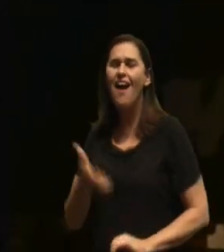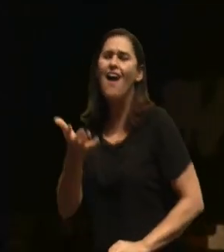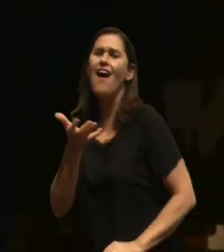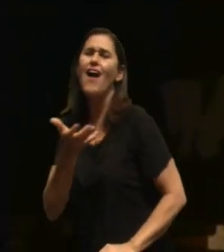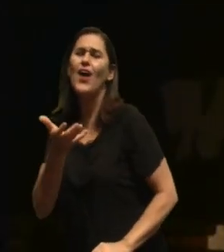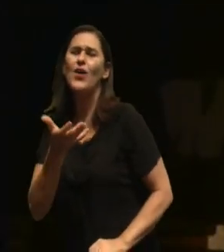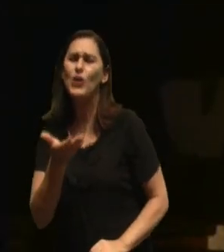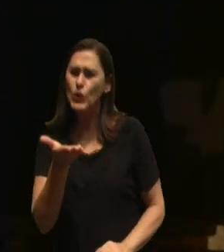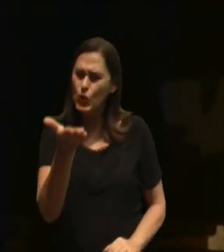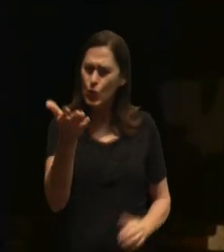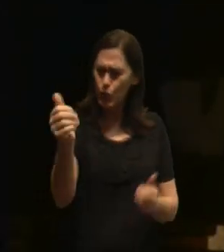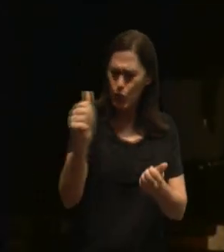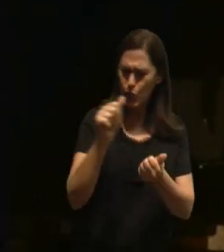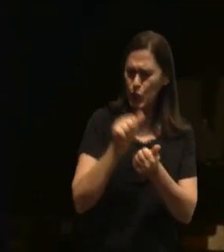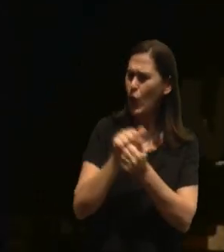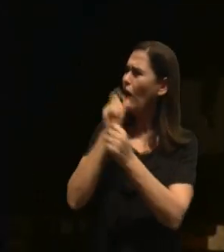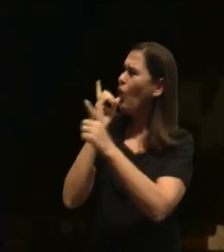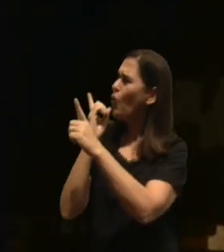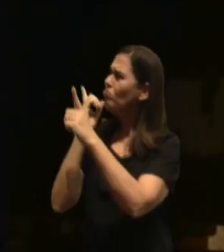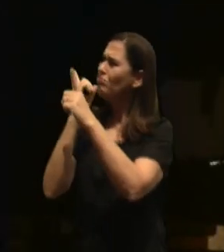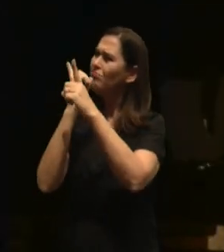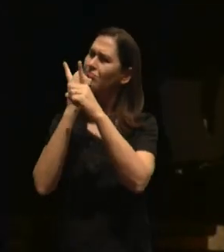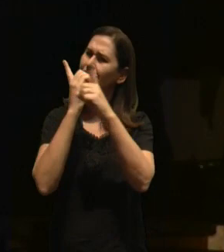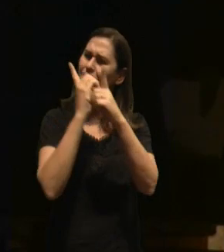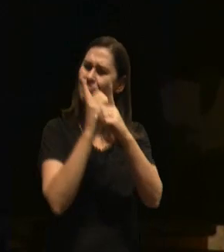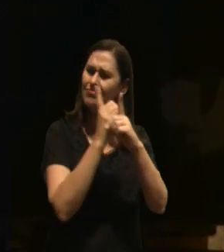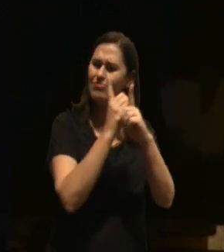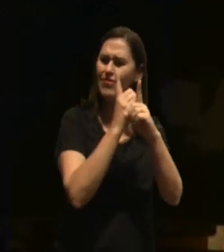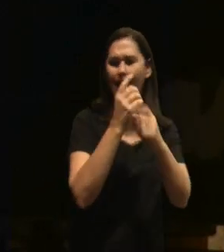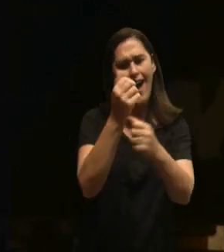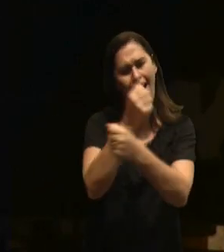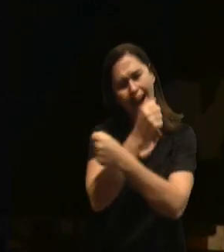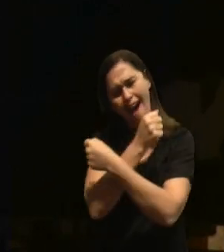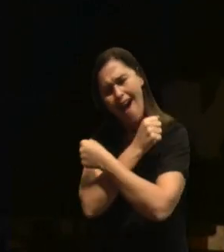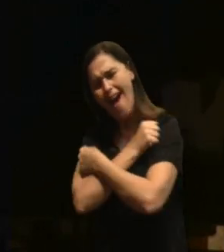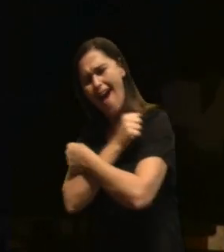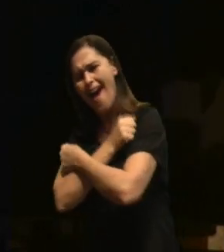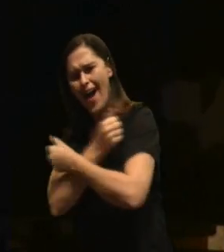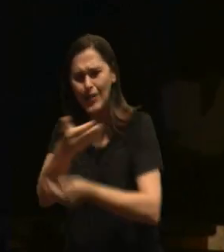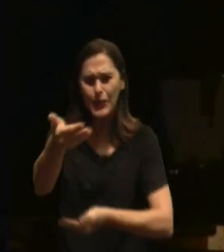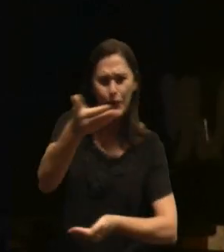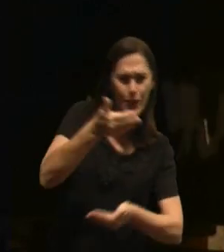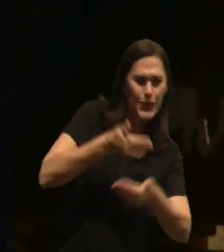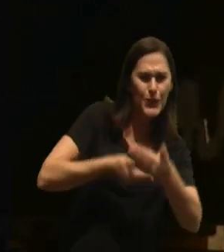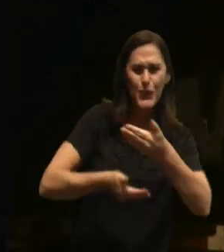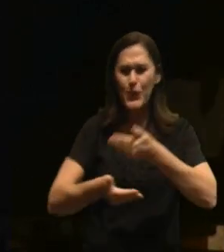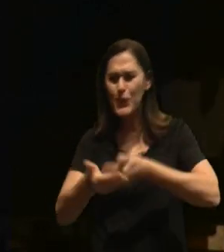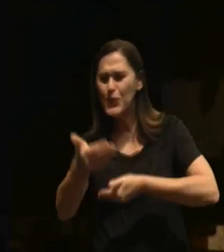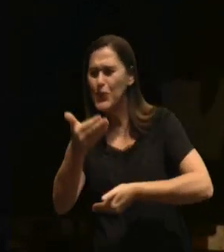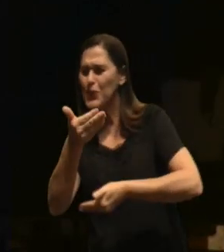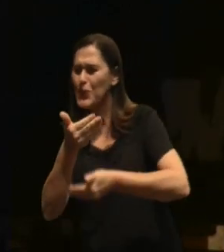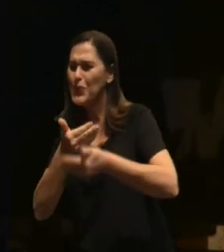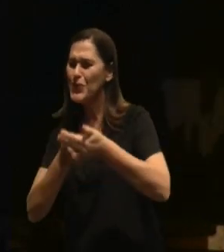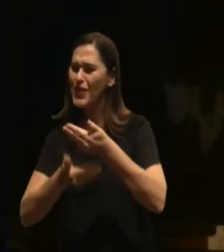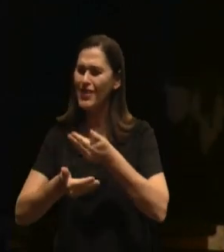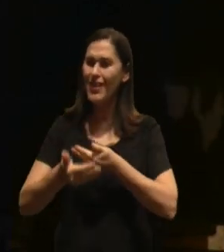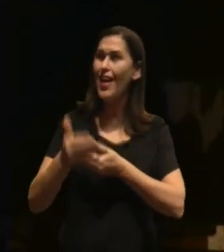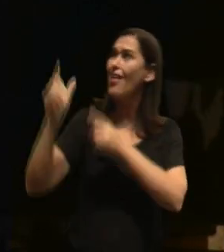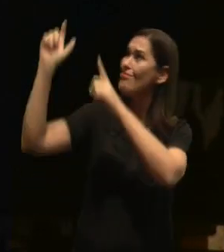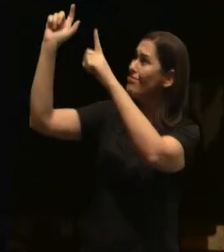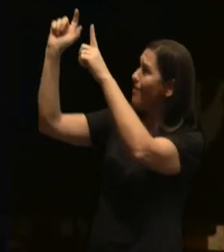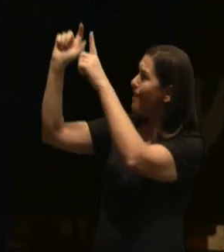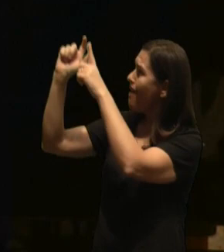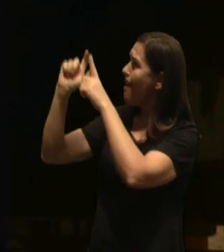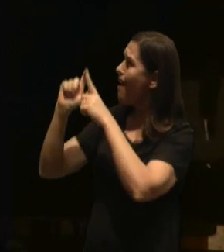Quero contigo encontrar, dar um abraço e compartilhar da palavra